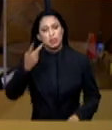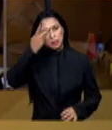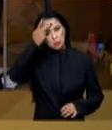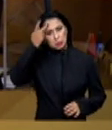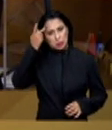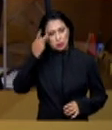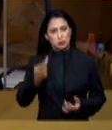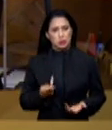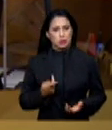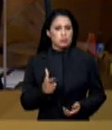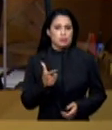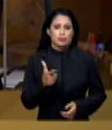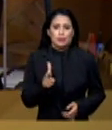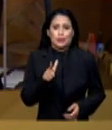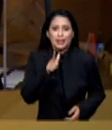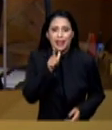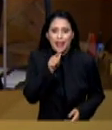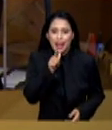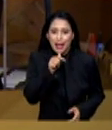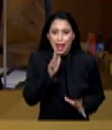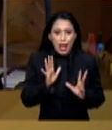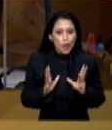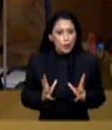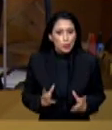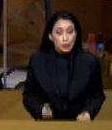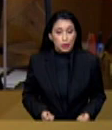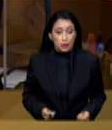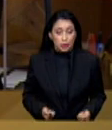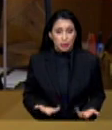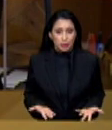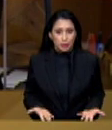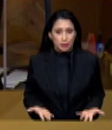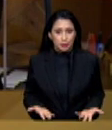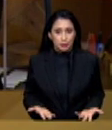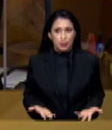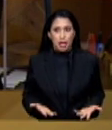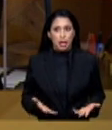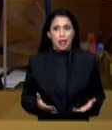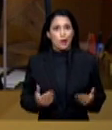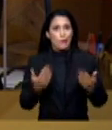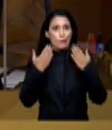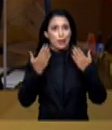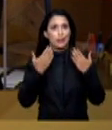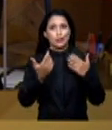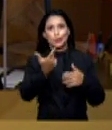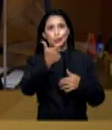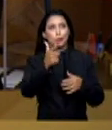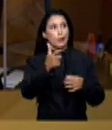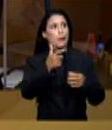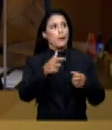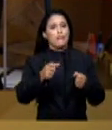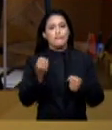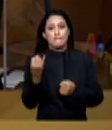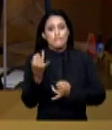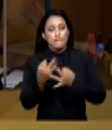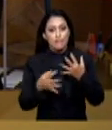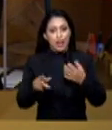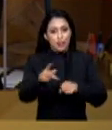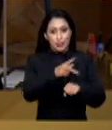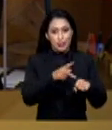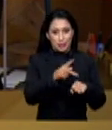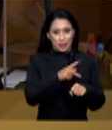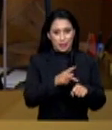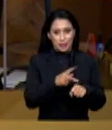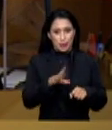água nesses locais 35 milhões são vários países 3:30